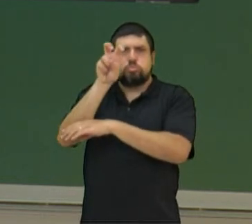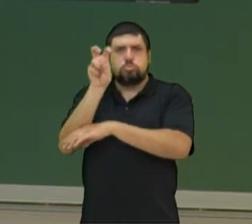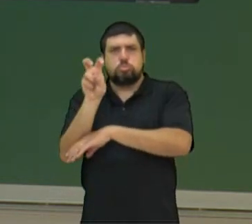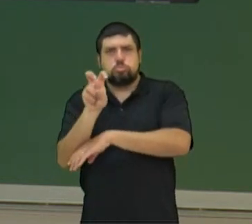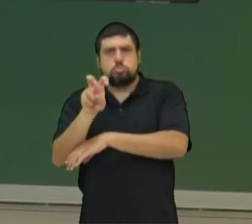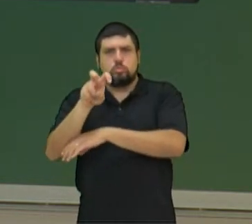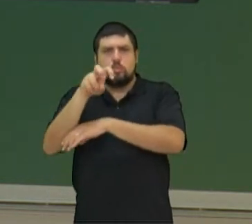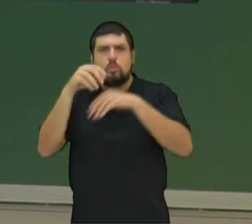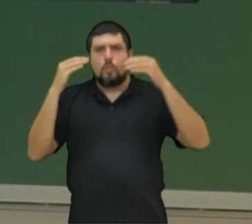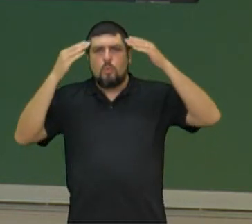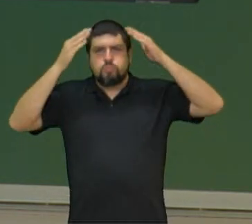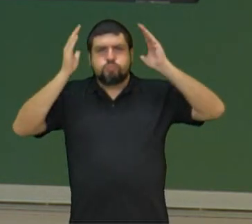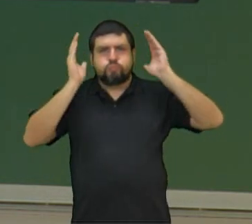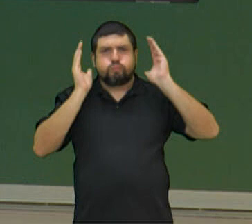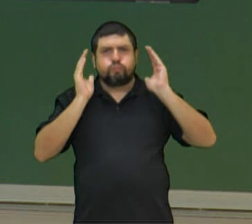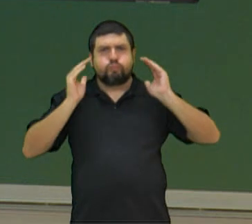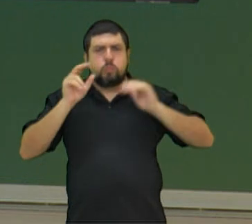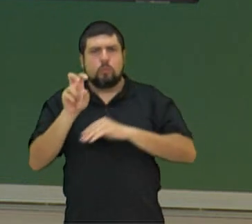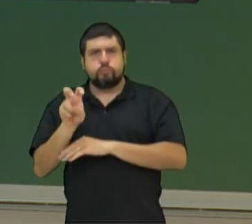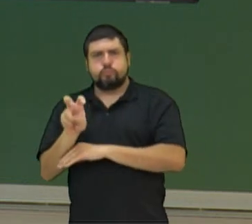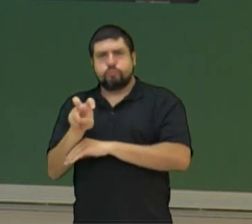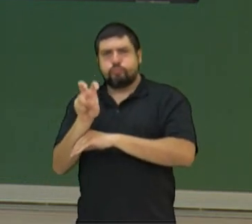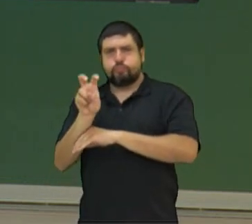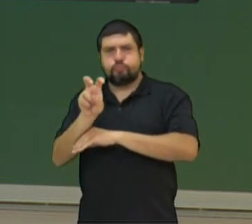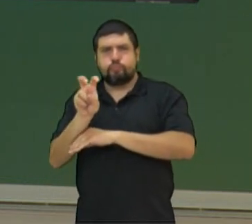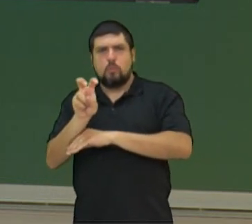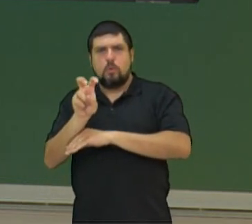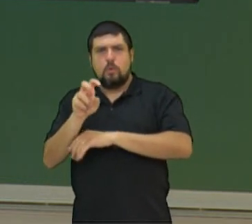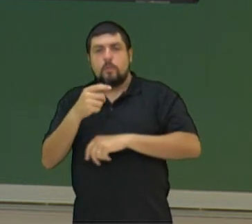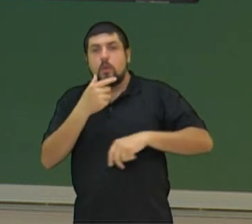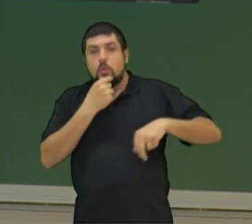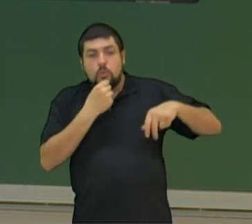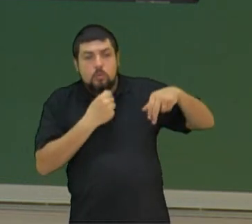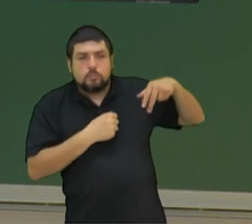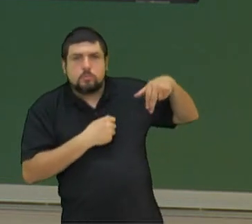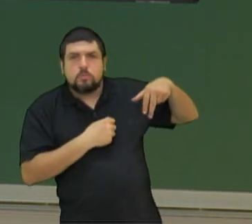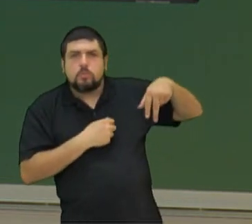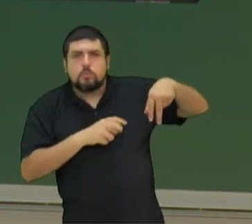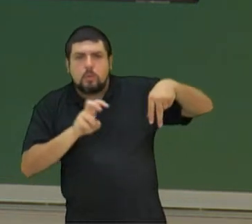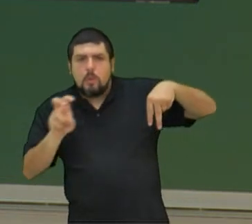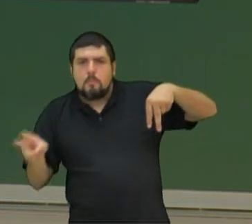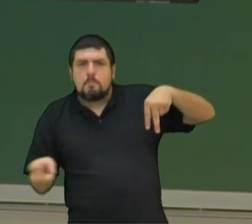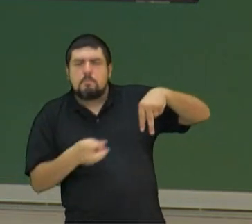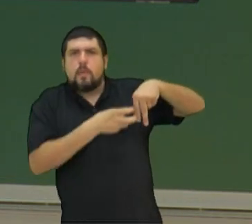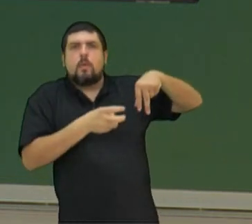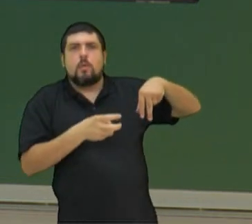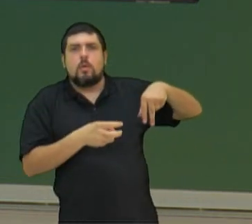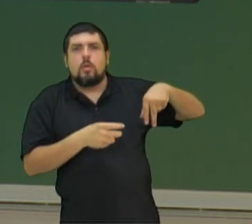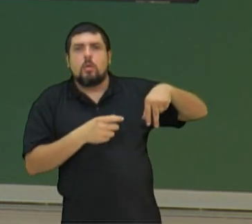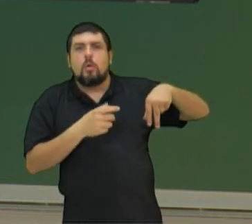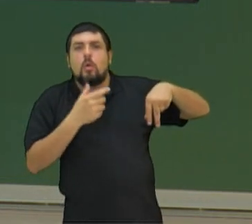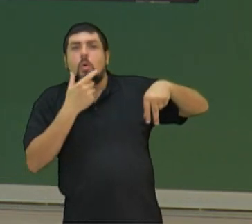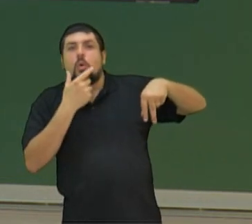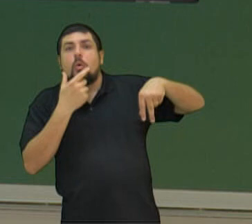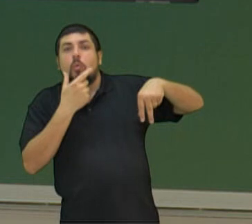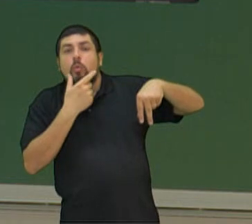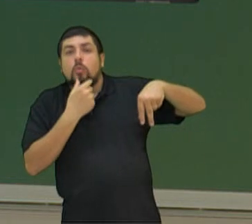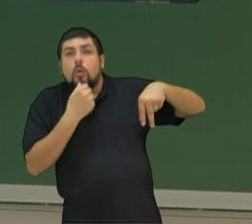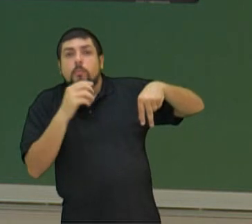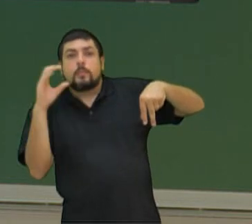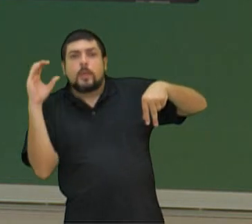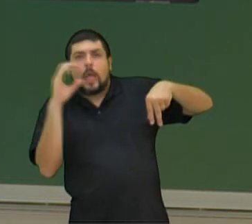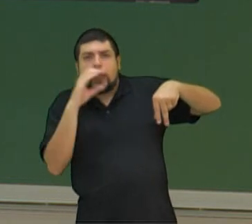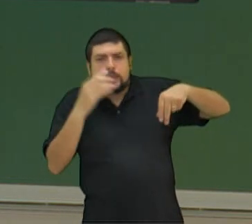cobra exótica, uma cobra que nem brasileira é, né? Ela picou ele só sobreviveu porque ele recebeu a dose